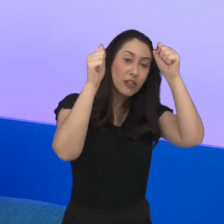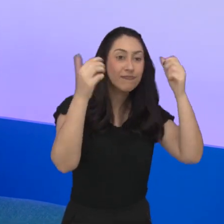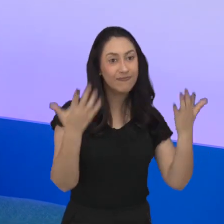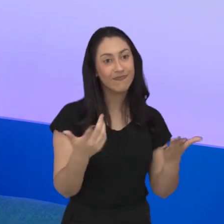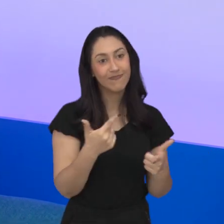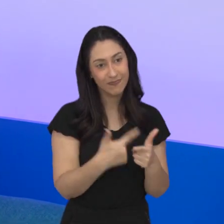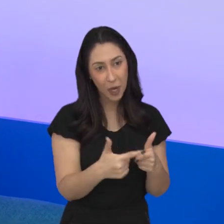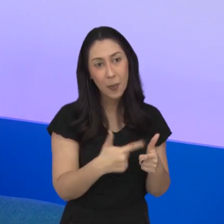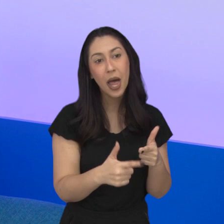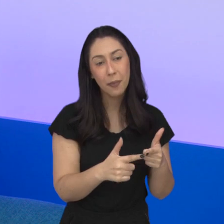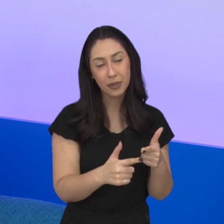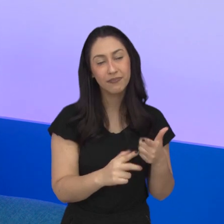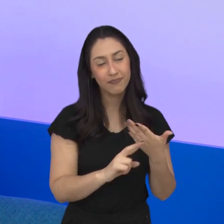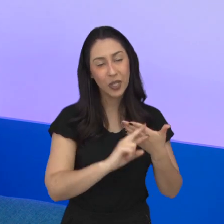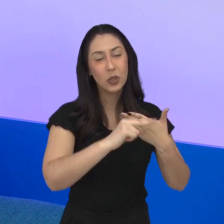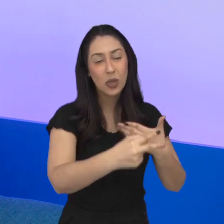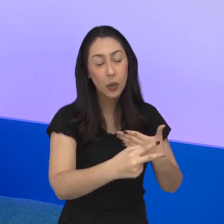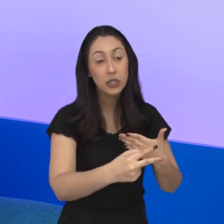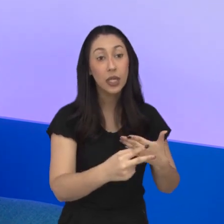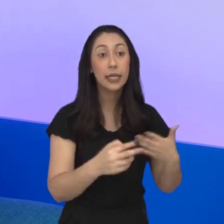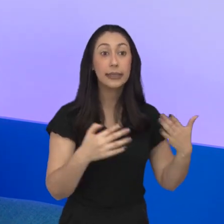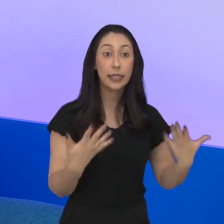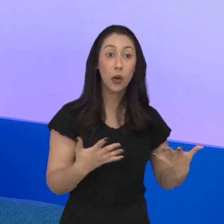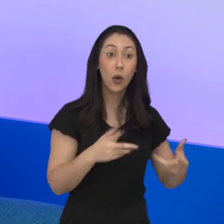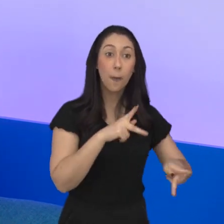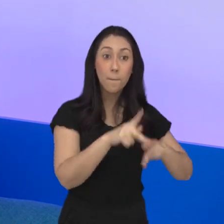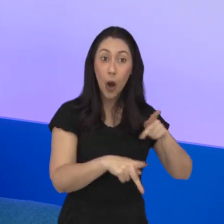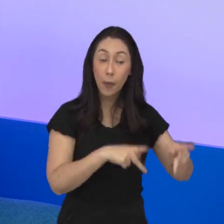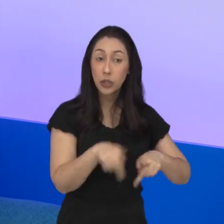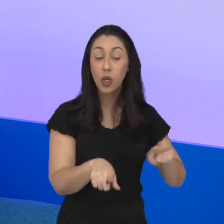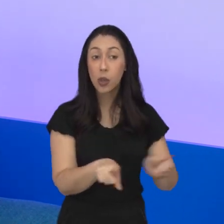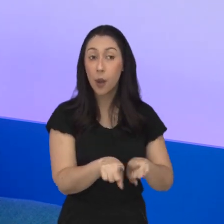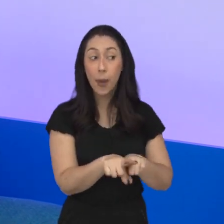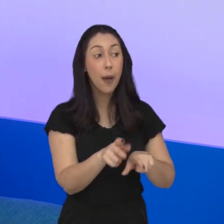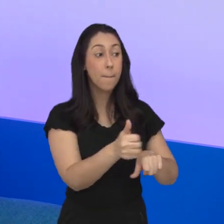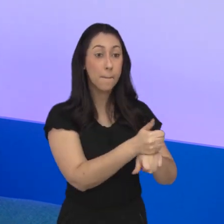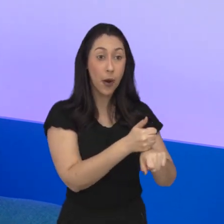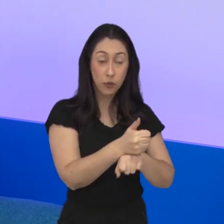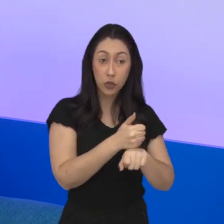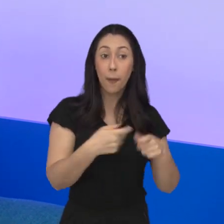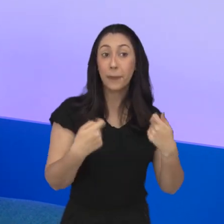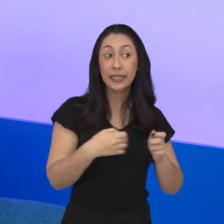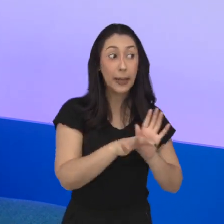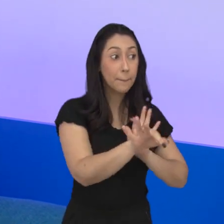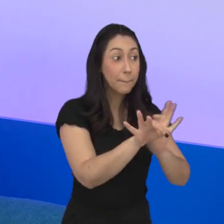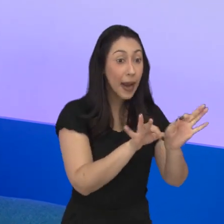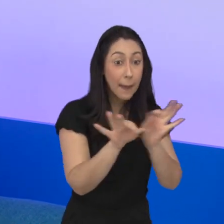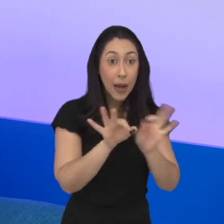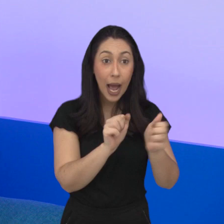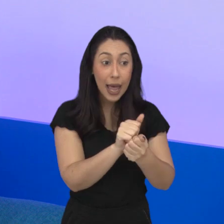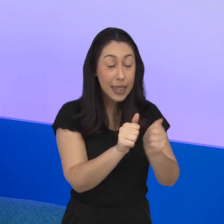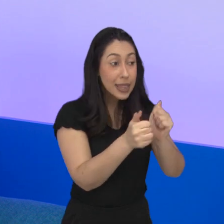que cabe tanto a população como aos agentes públicos preparar e se adaptar a